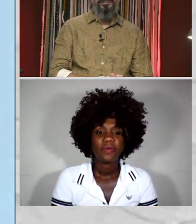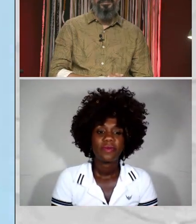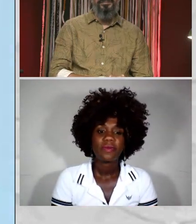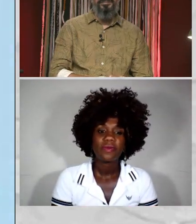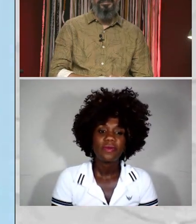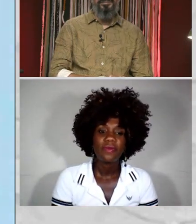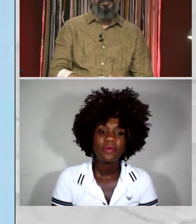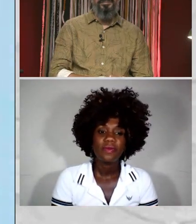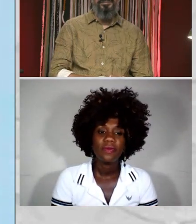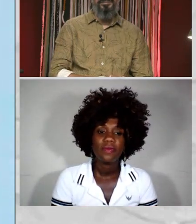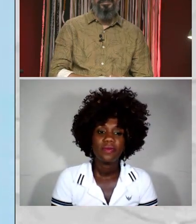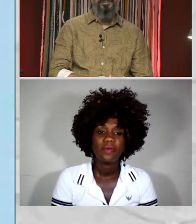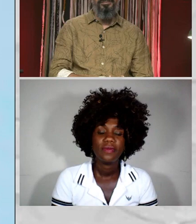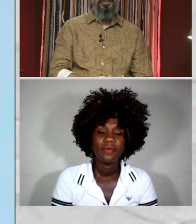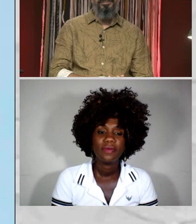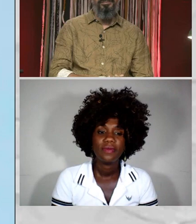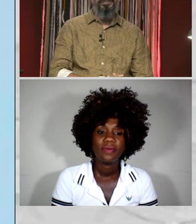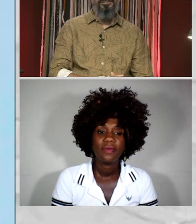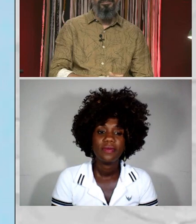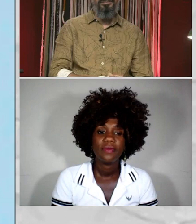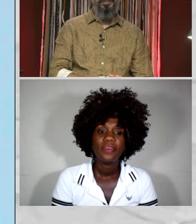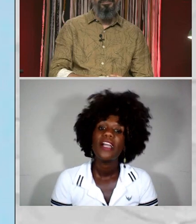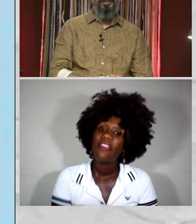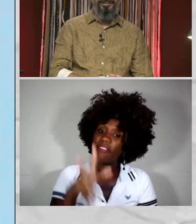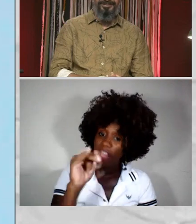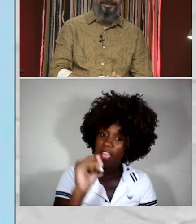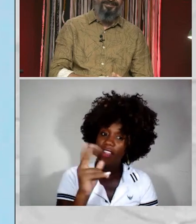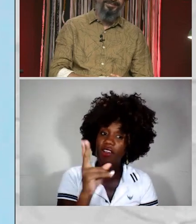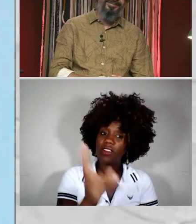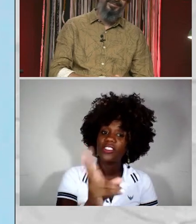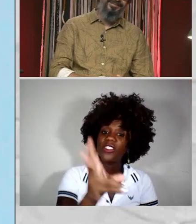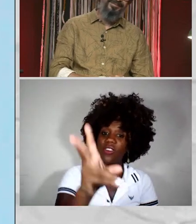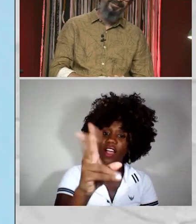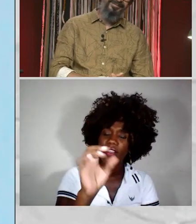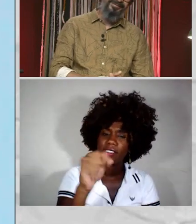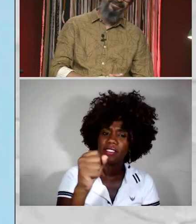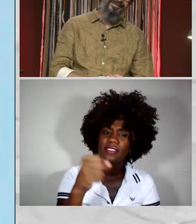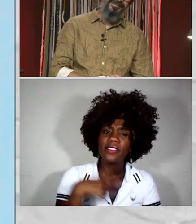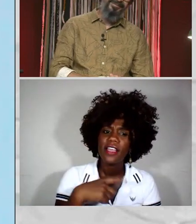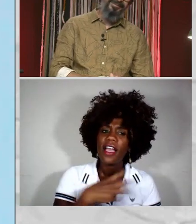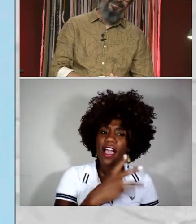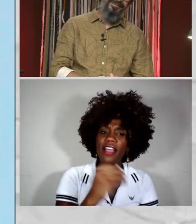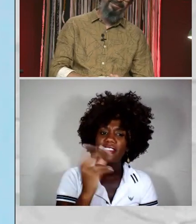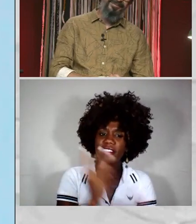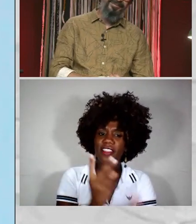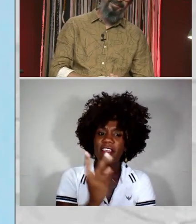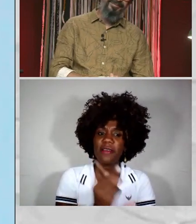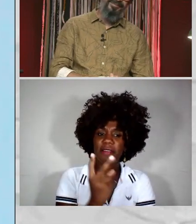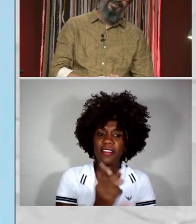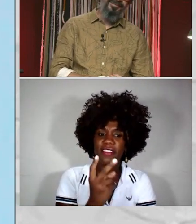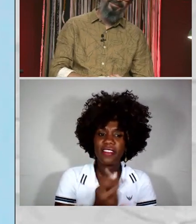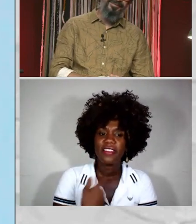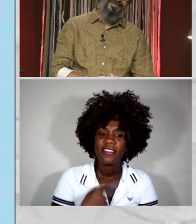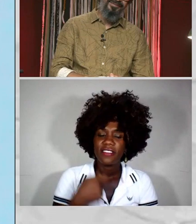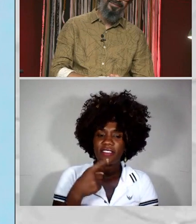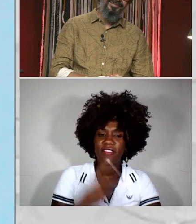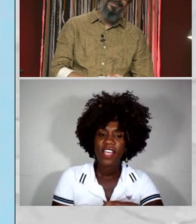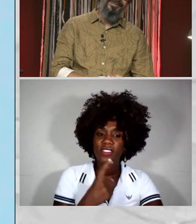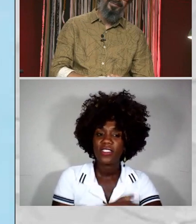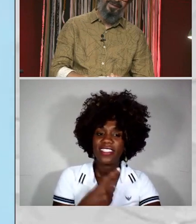Bom... Ai que continuar, ai que fazer arte sempre, sempre, sempre, né? Ai que endurecer sem perder a